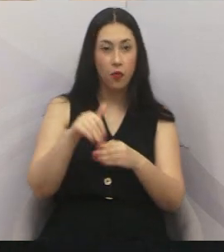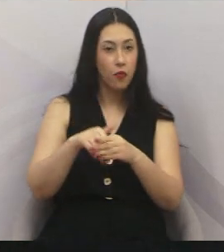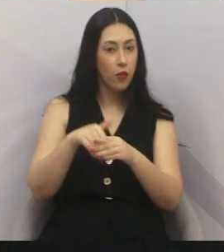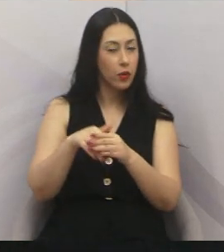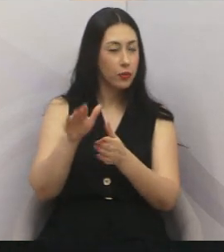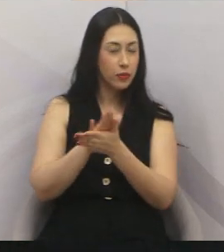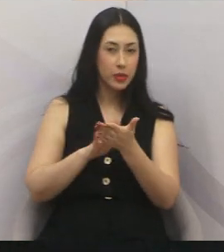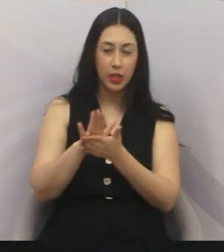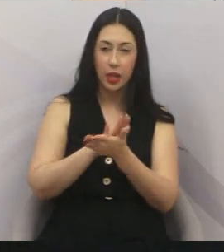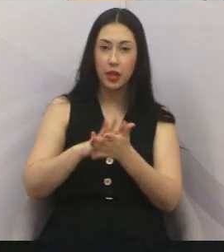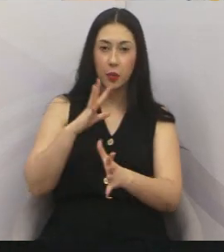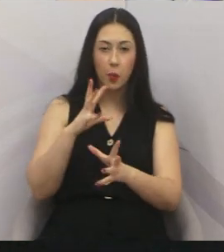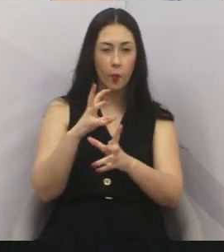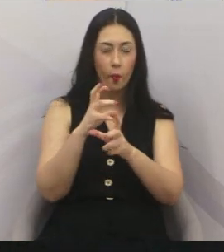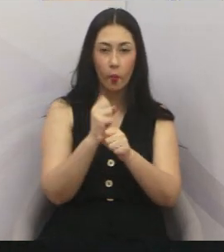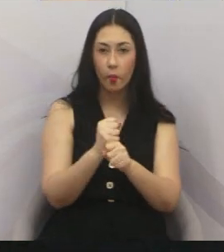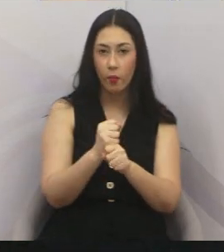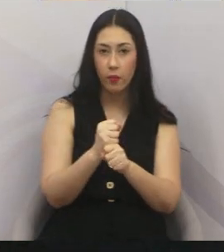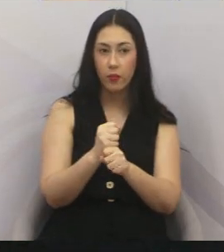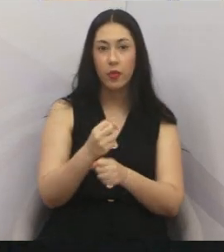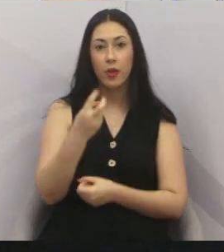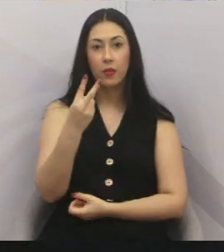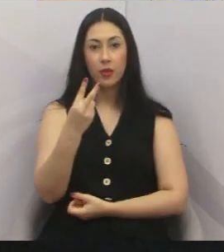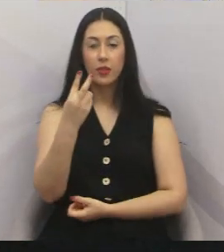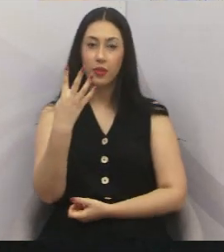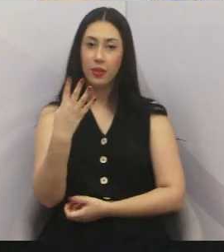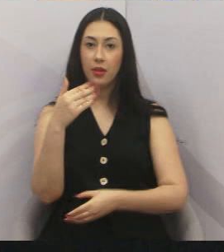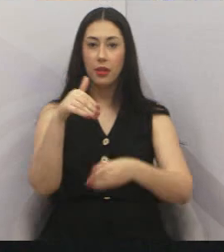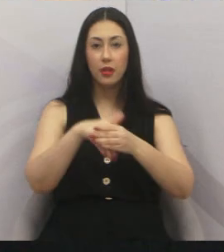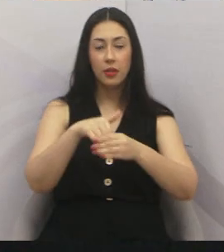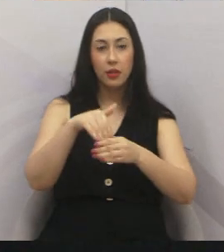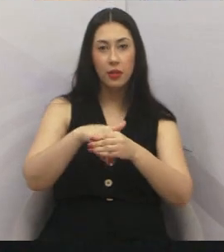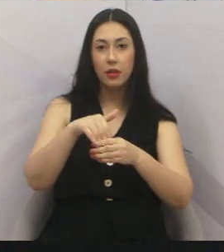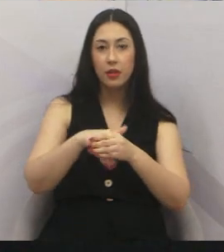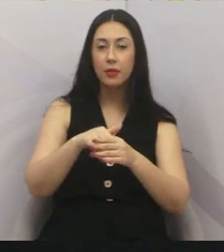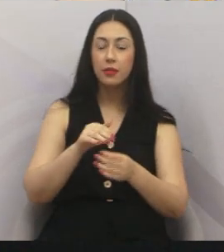votação, somando a quantia de 24 votos.